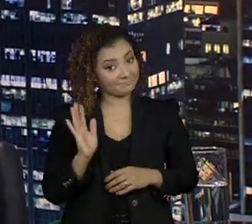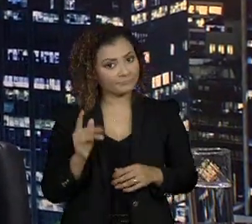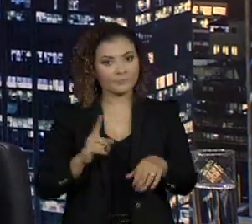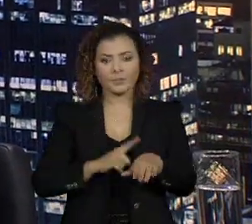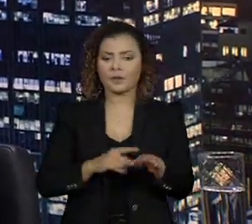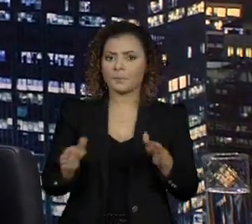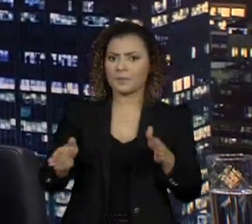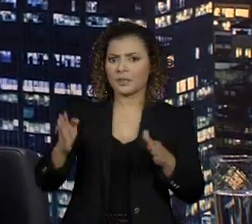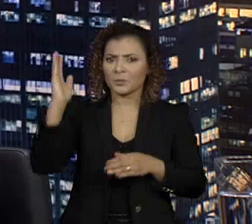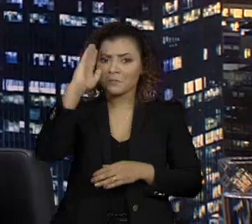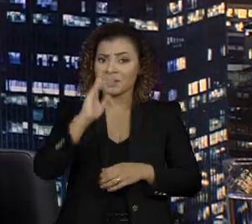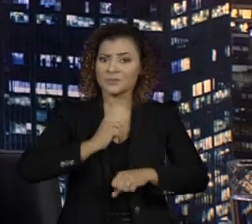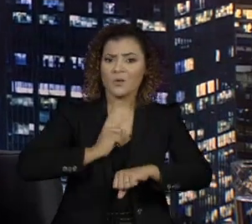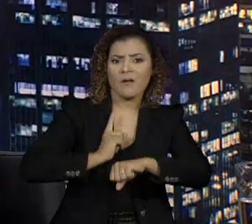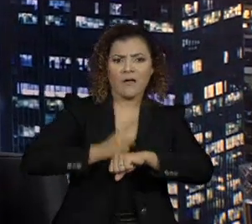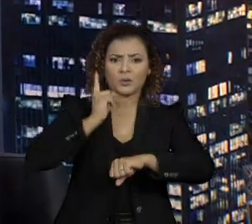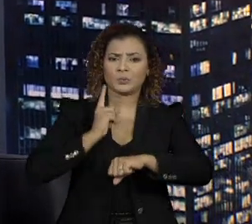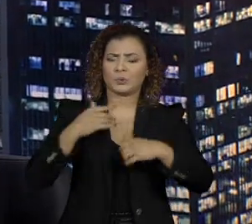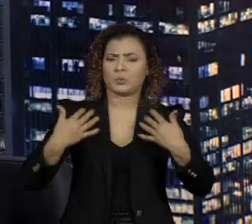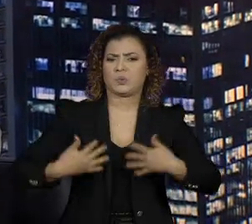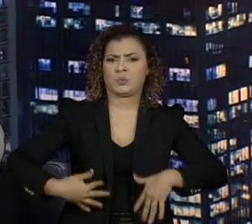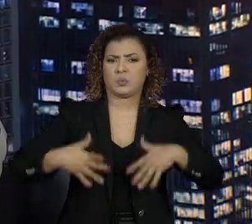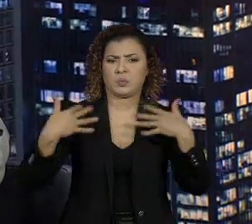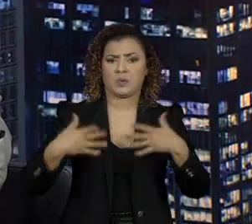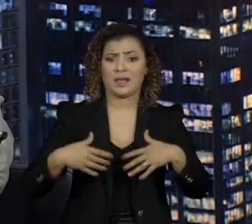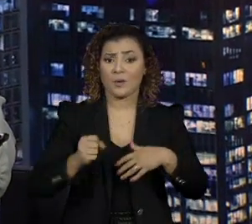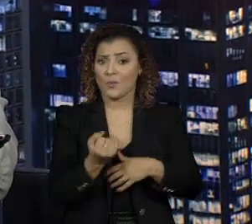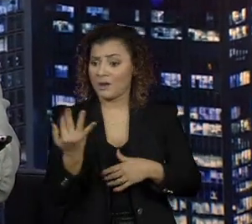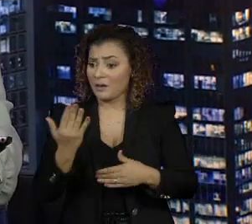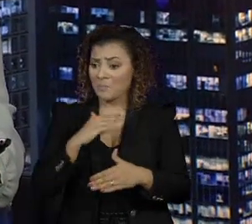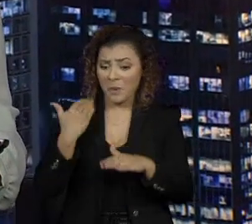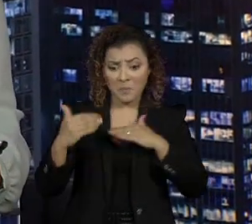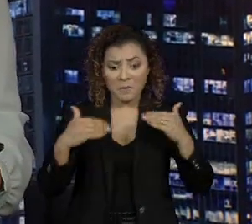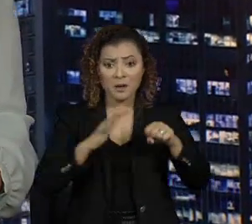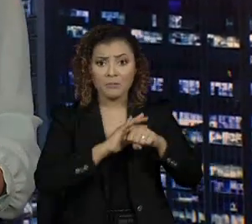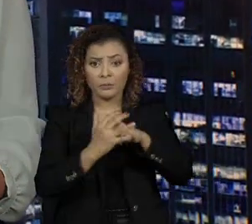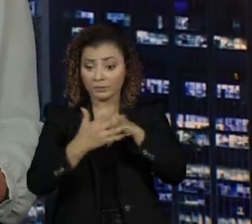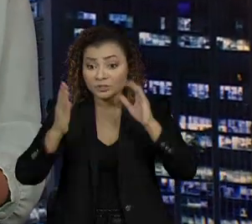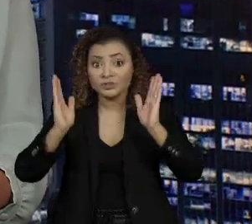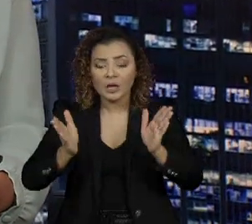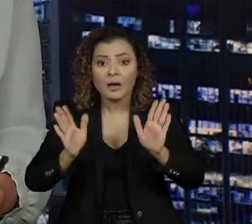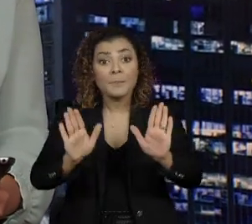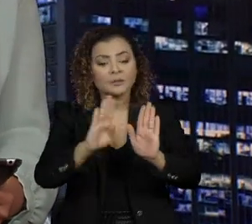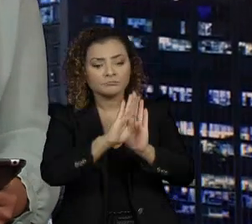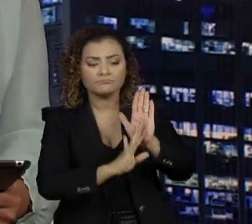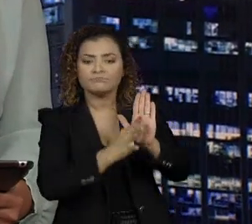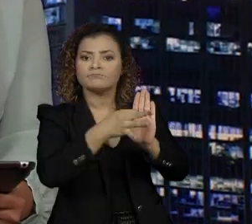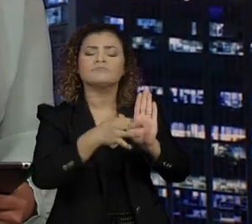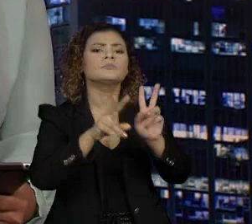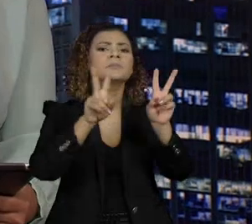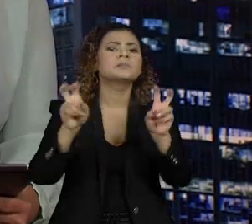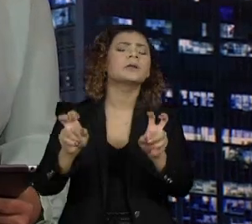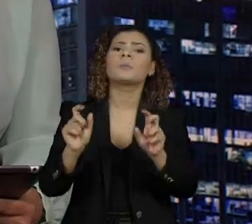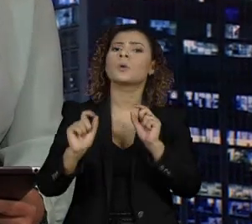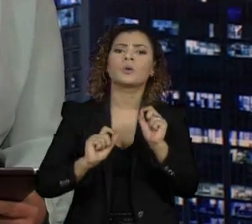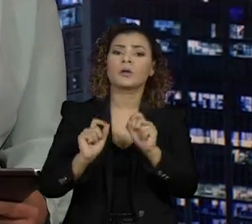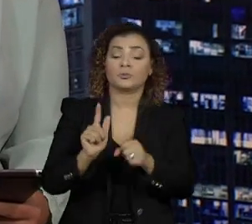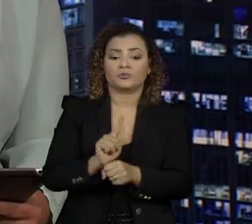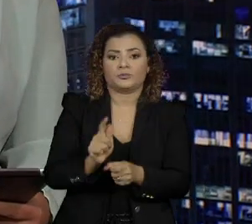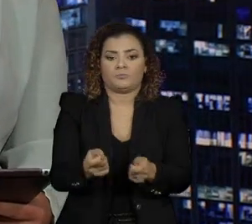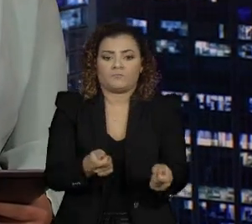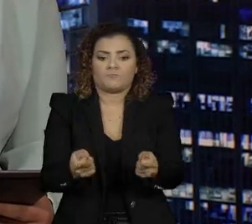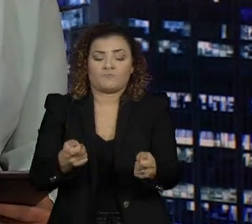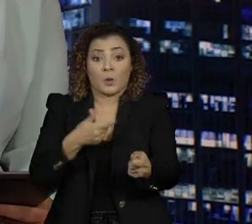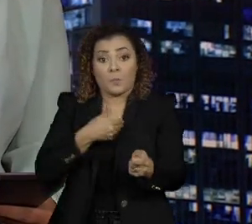No momento em que o Brasil bate recordes sucessivos no número de mortes pela Covid-19, o Opinião conversa sobre a gestão pública